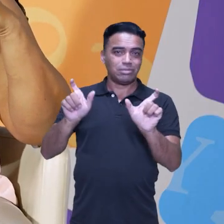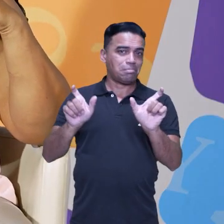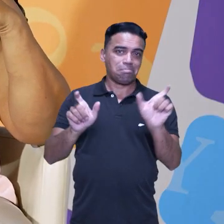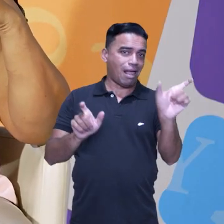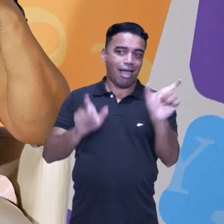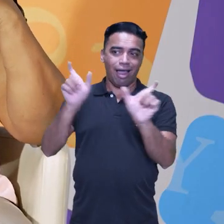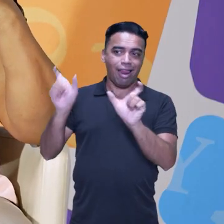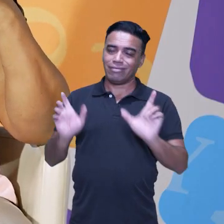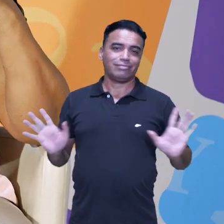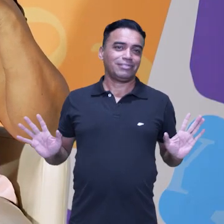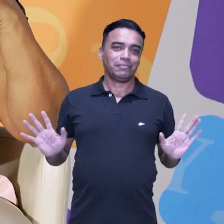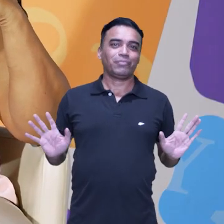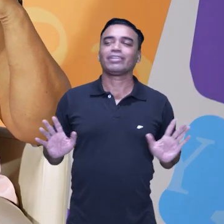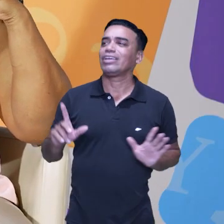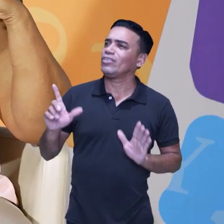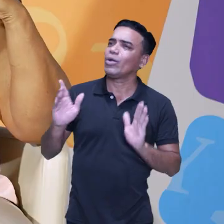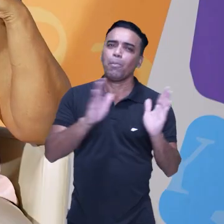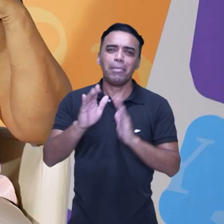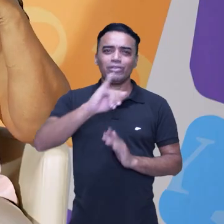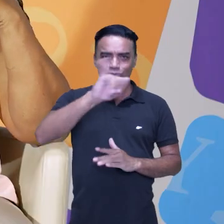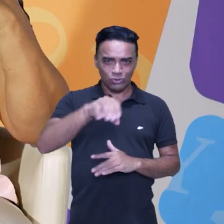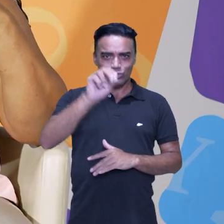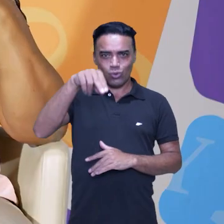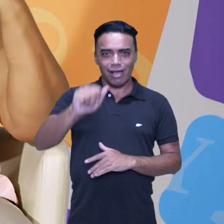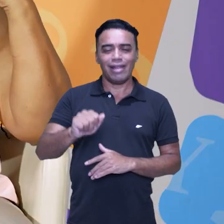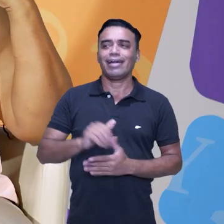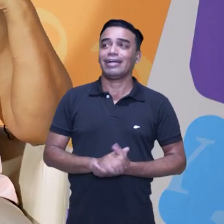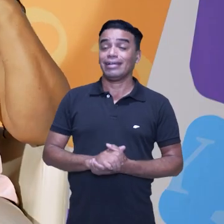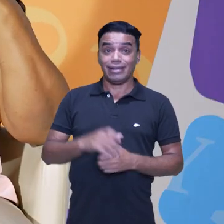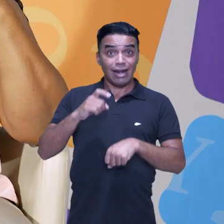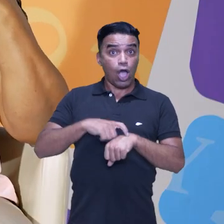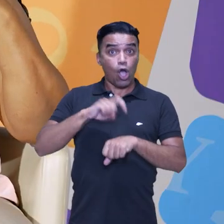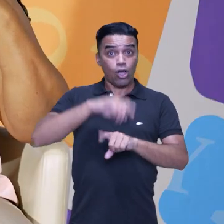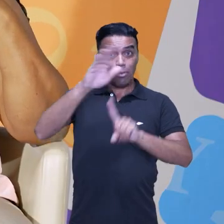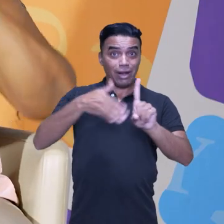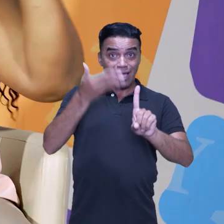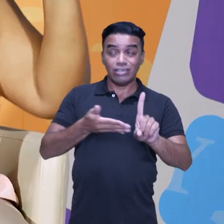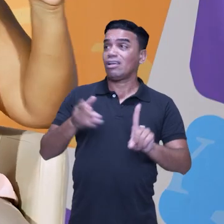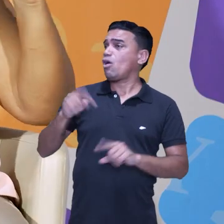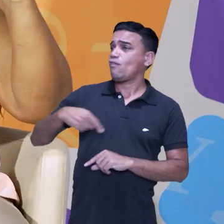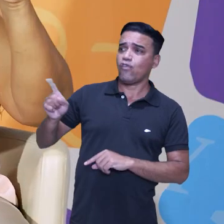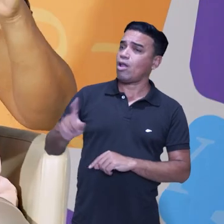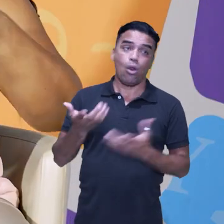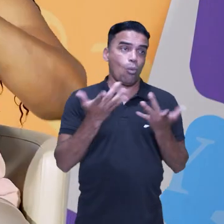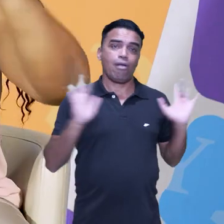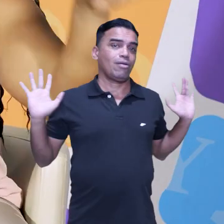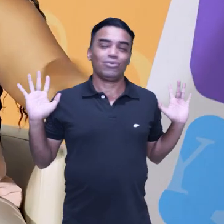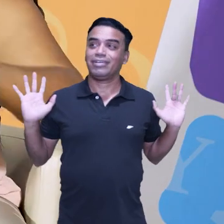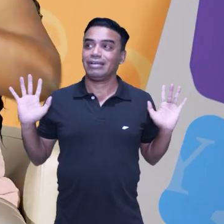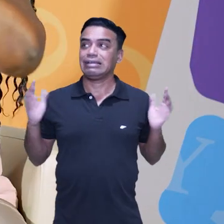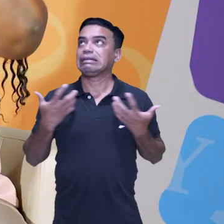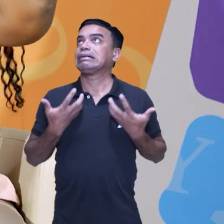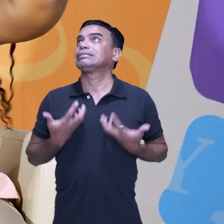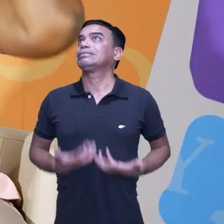Né? Então, a gente teve um momento, né, Joana, que aí o homenagem falava assim, bem quase na hora da homenagem, eu não vou, não quero mais. Eu estou